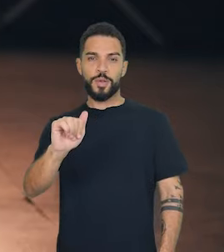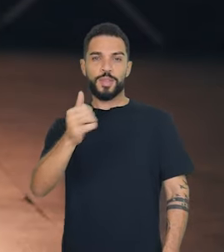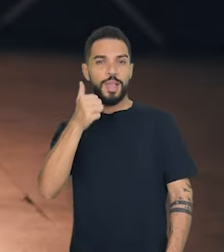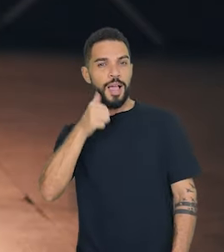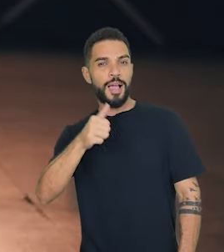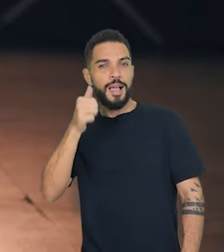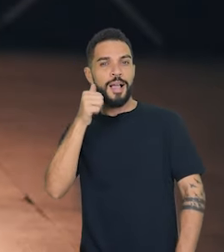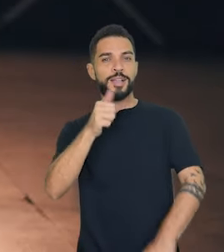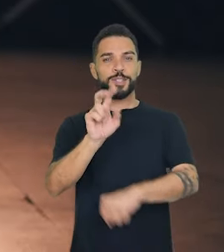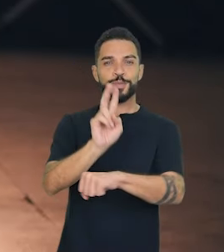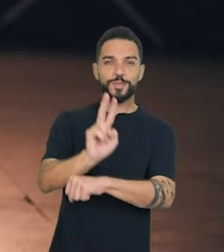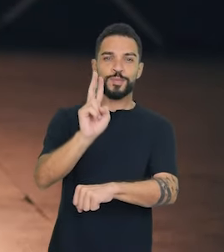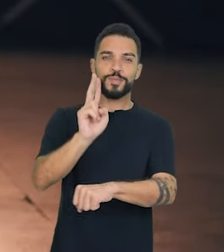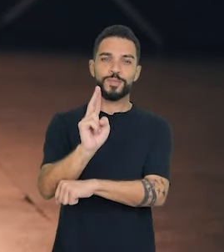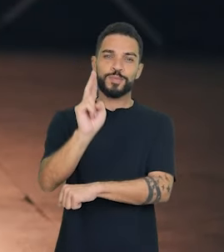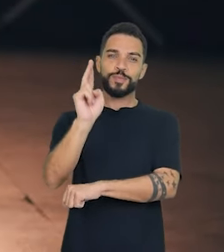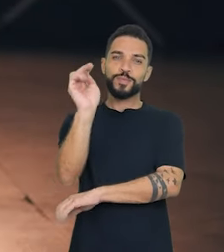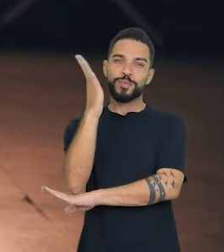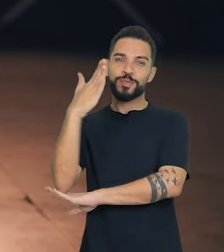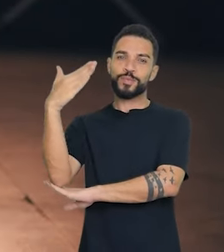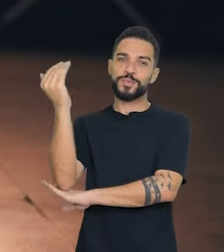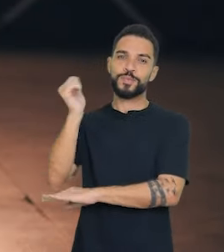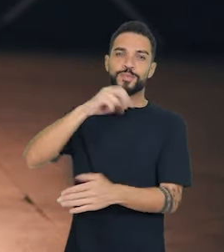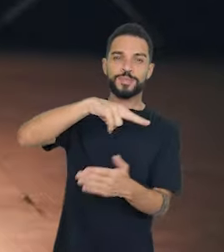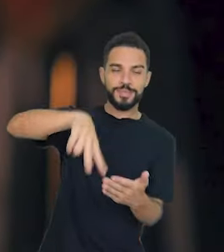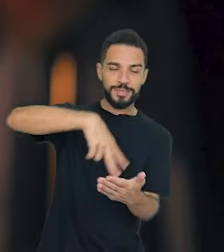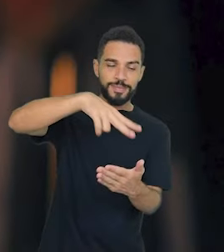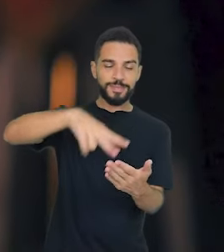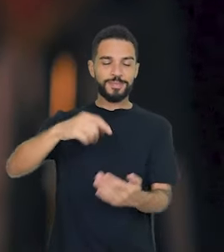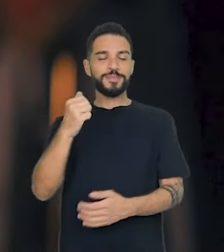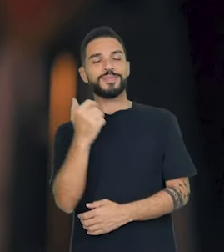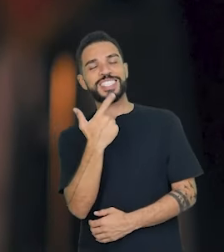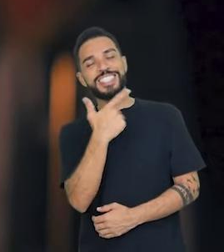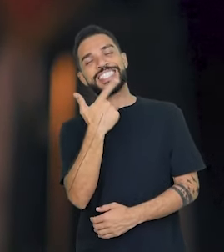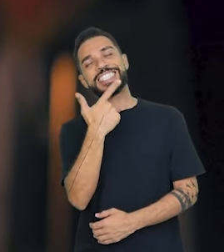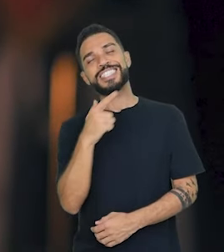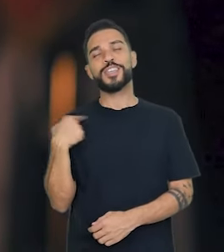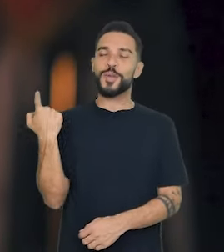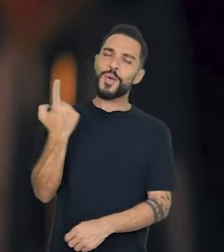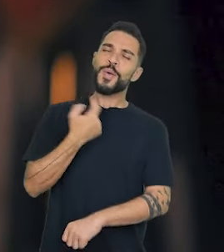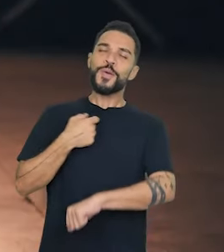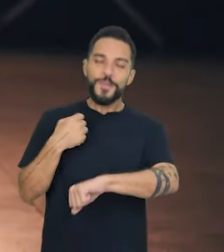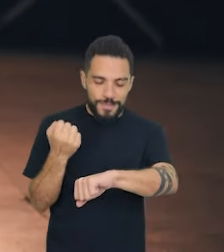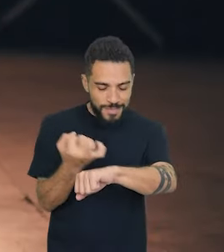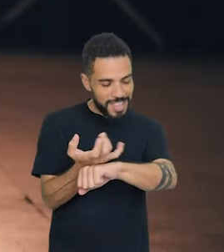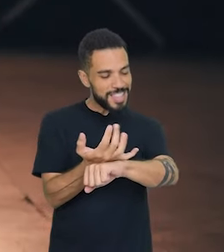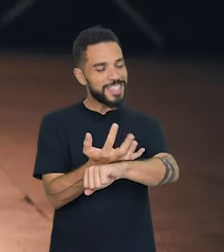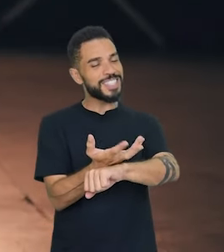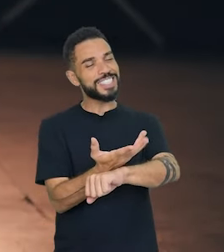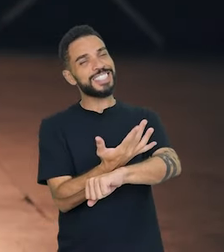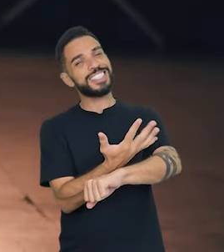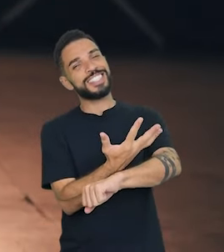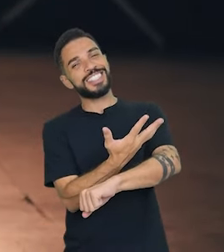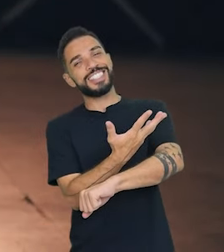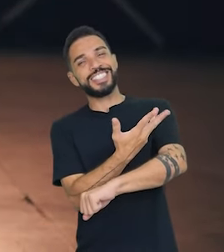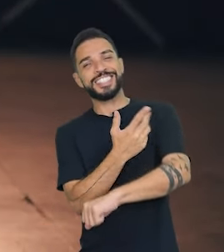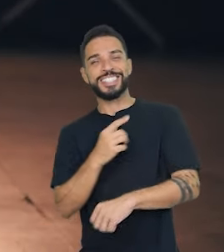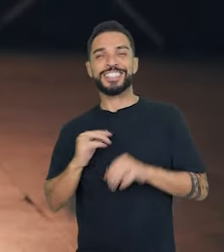porta-bandeira, com seu bailado, sua soltura, seu sorriso, nos deixa encantado, perfeita